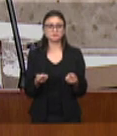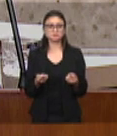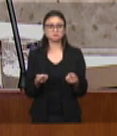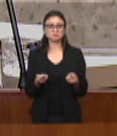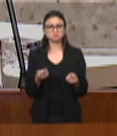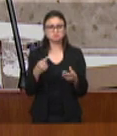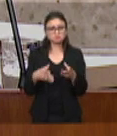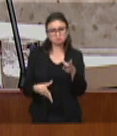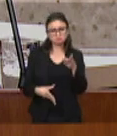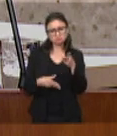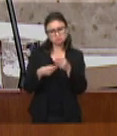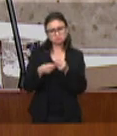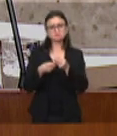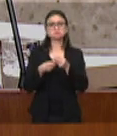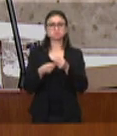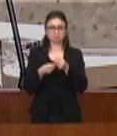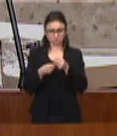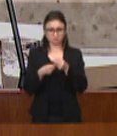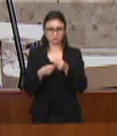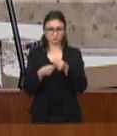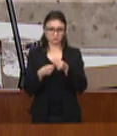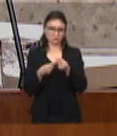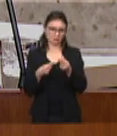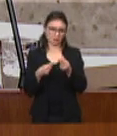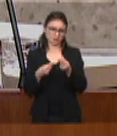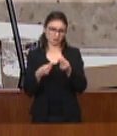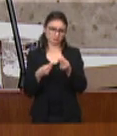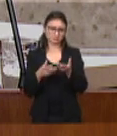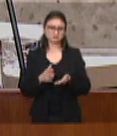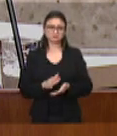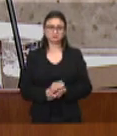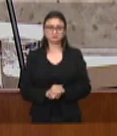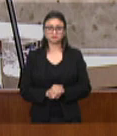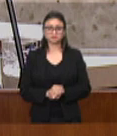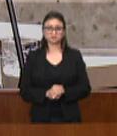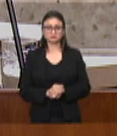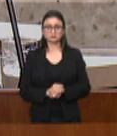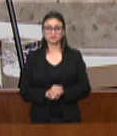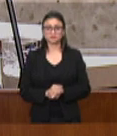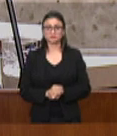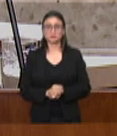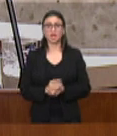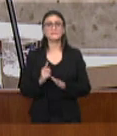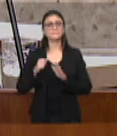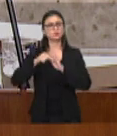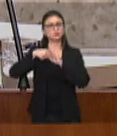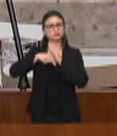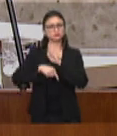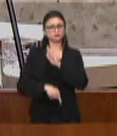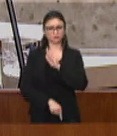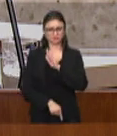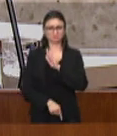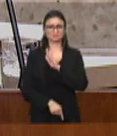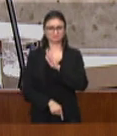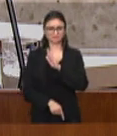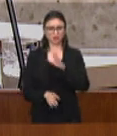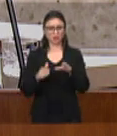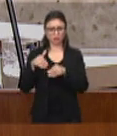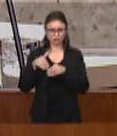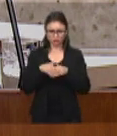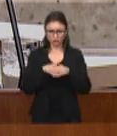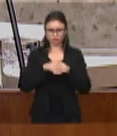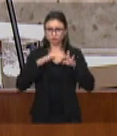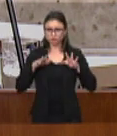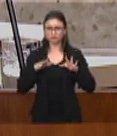sublinhar, ainda que, repito, de forma desnecessária, tamanha a profundidade dos votos, todos